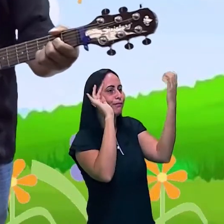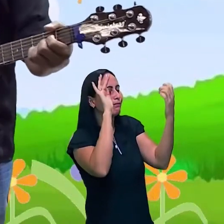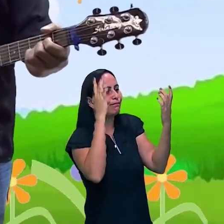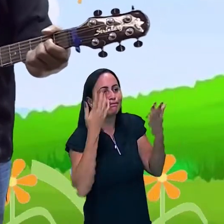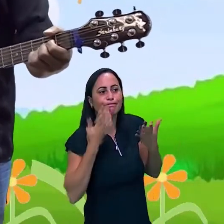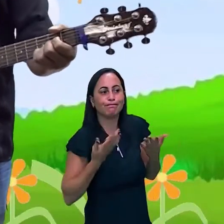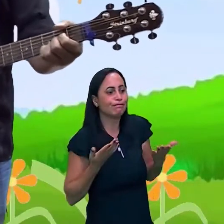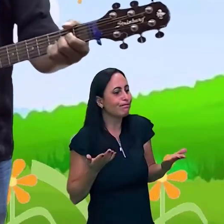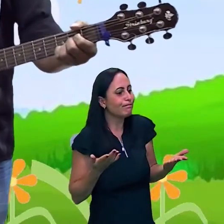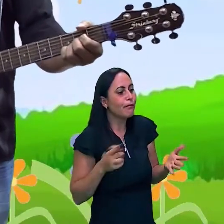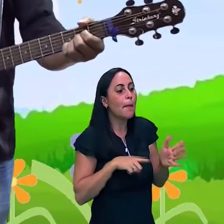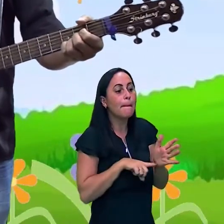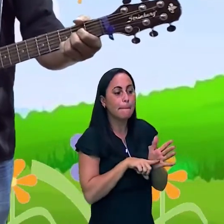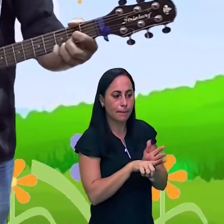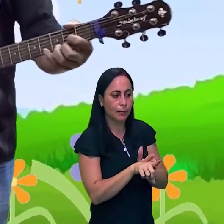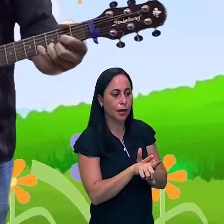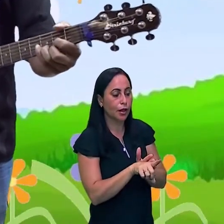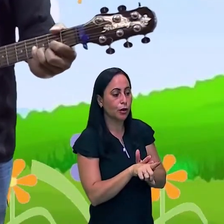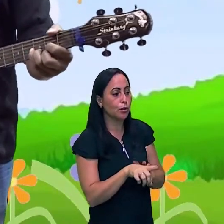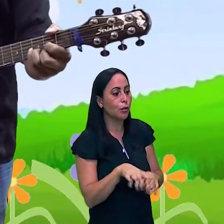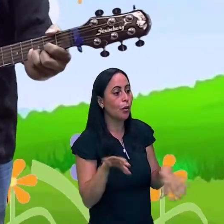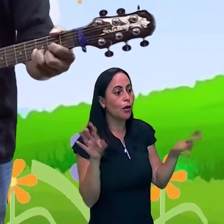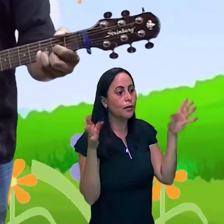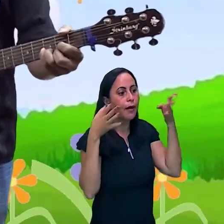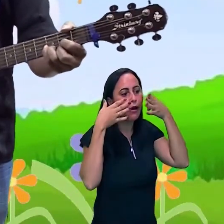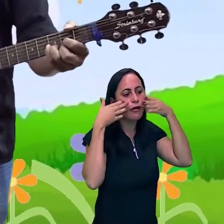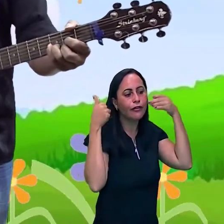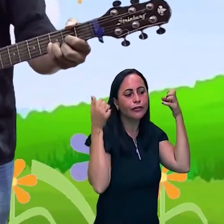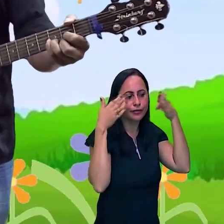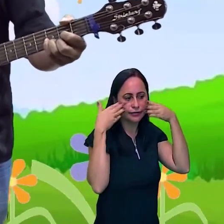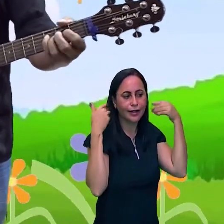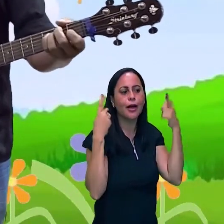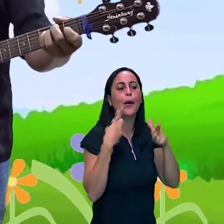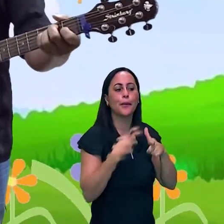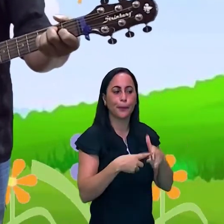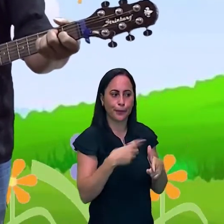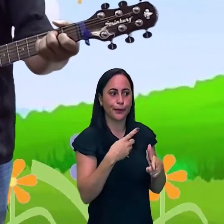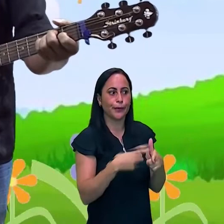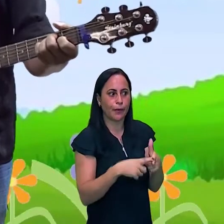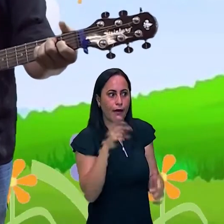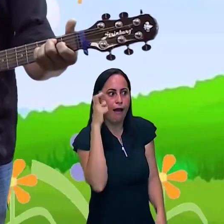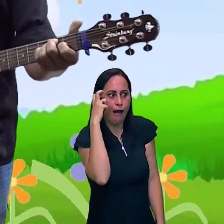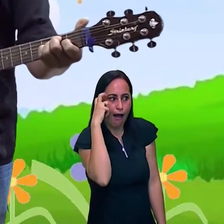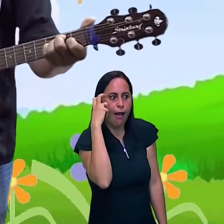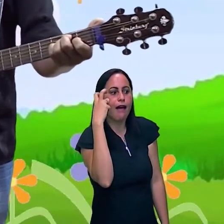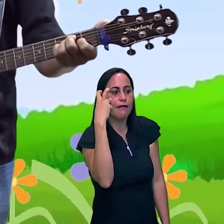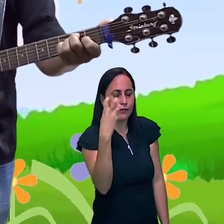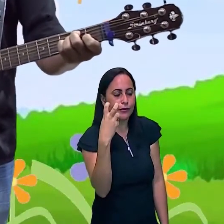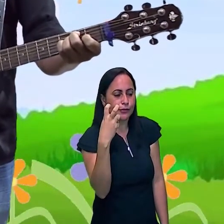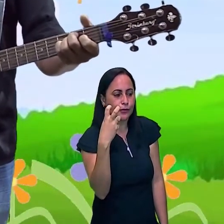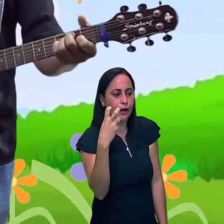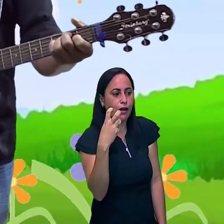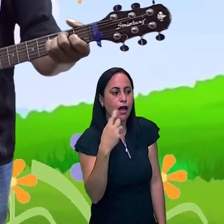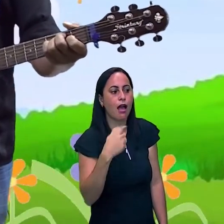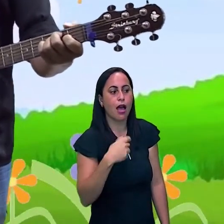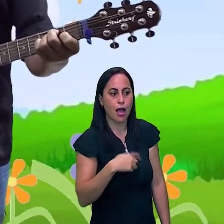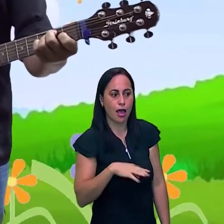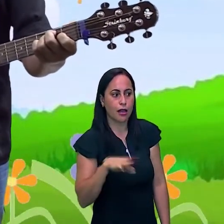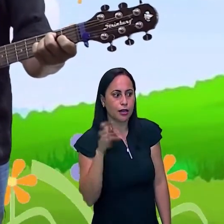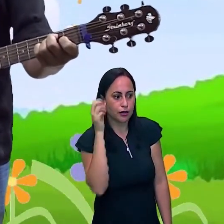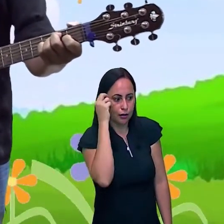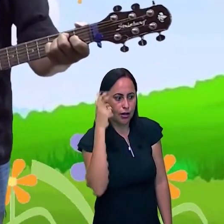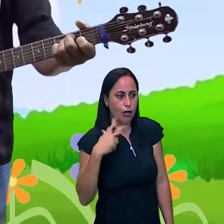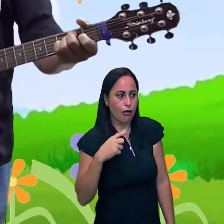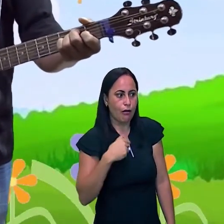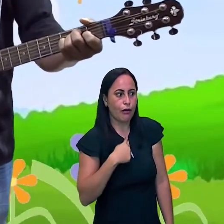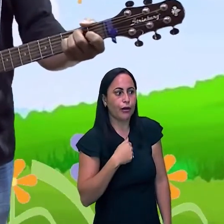encostar. Pergunte para o gato, porque ele é bem sabido. Eu não fico esperto, ele